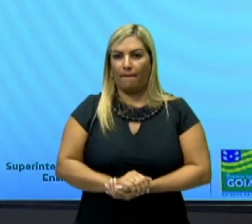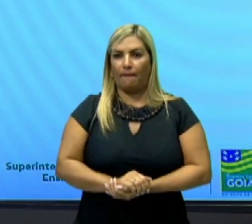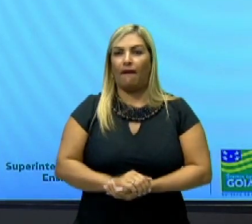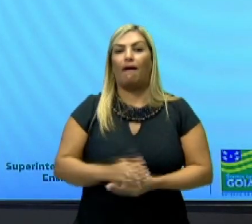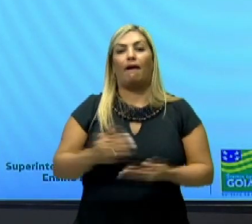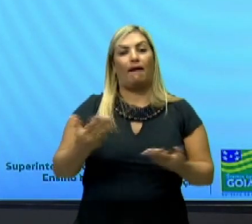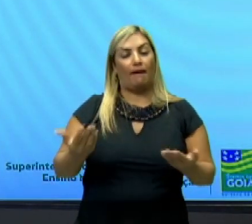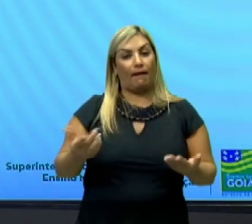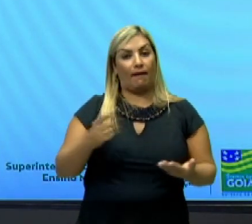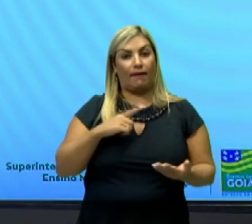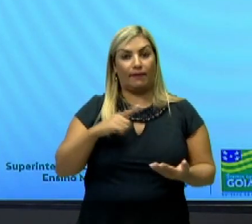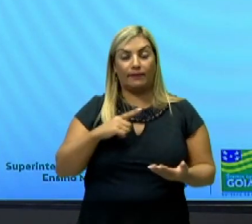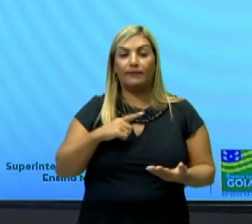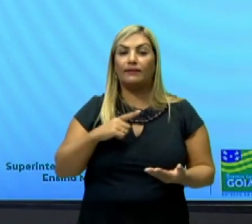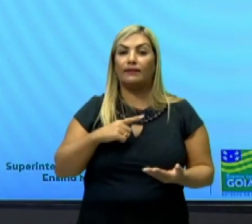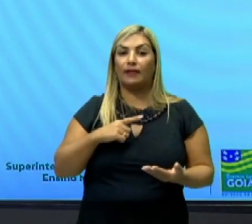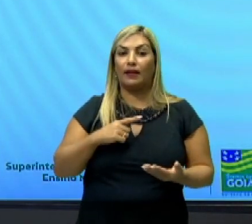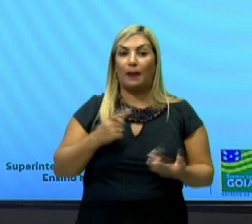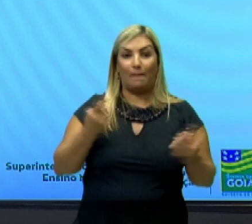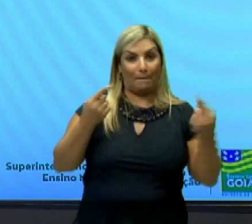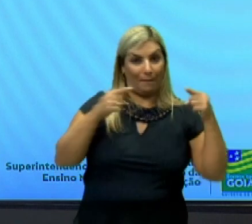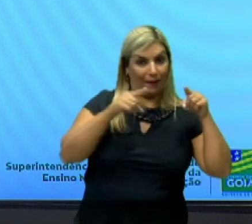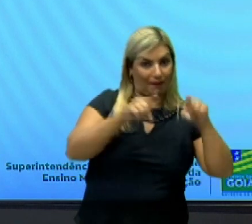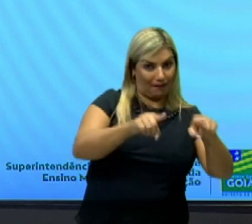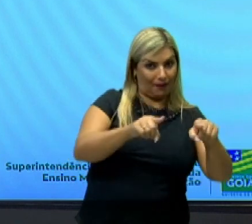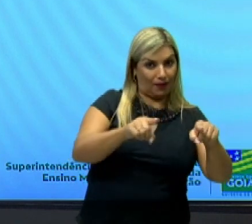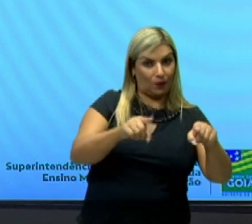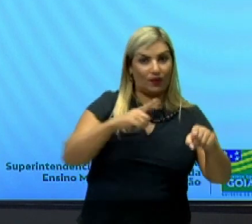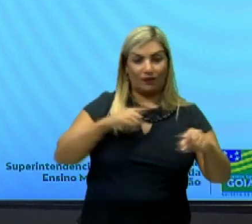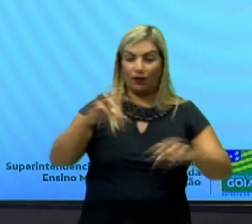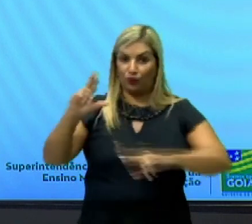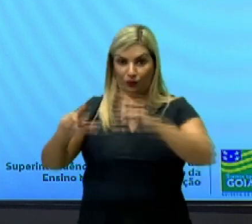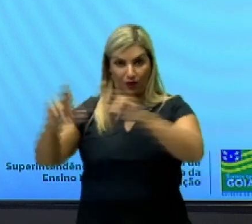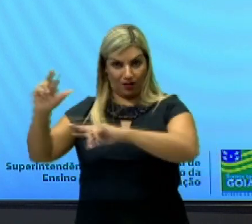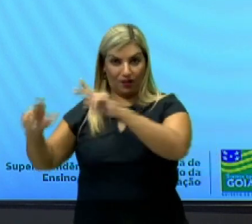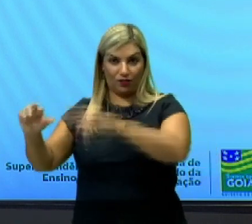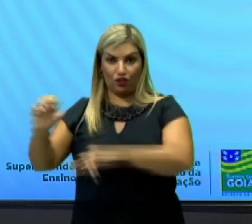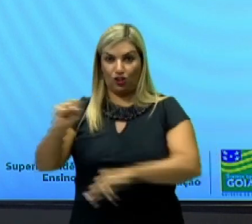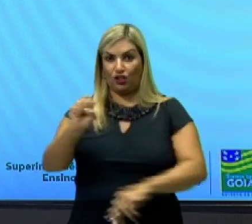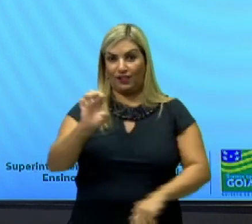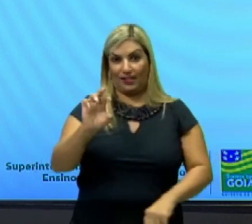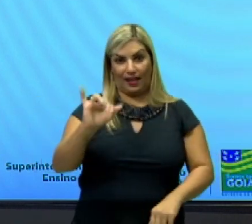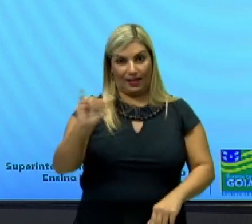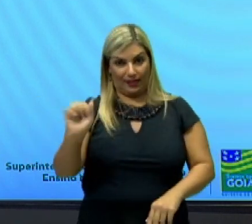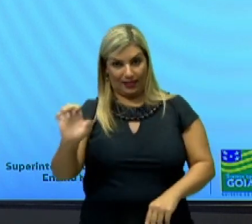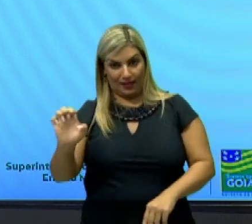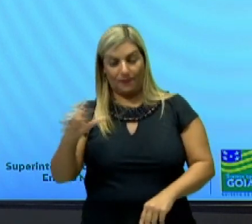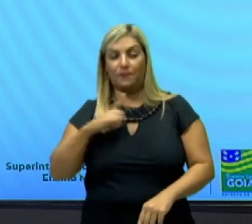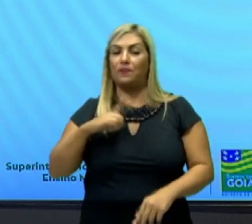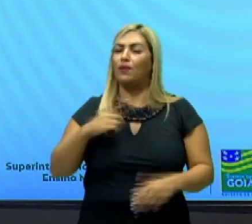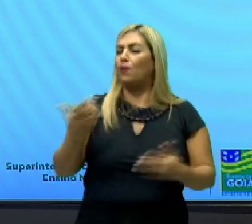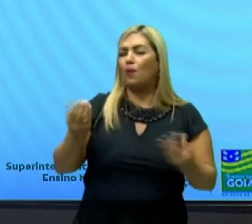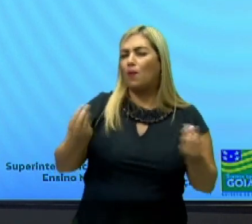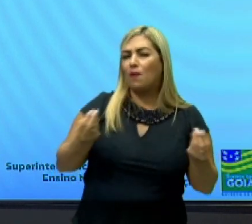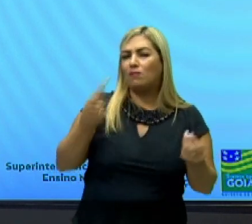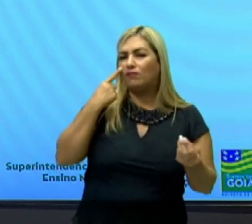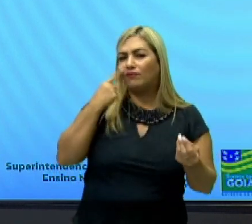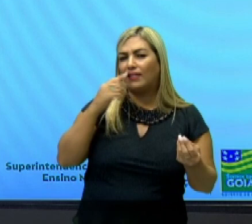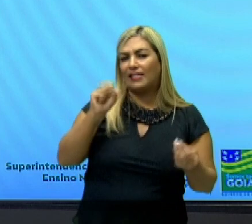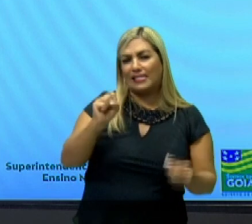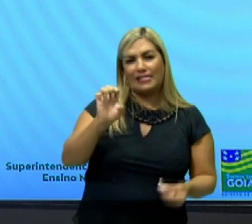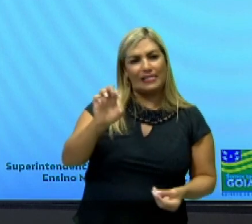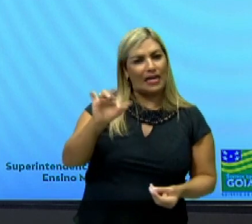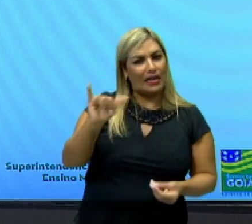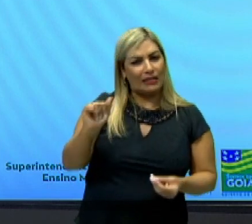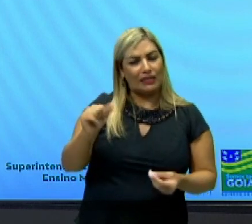você tem, ora ele está em paralelo e ora ele está em série. Quem eu resolvo primeiro? A série. Então, olha, como é que eu vejo que ele está em série? É